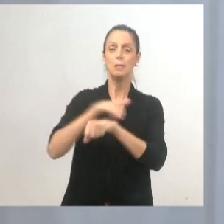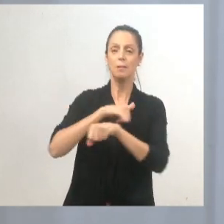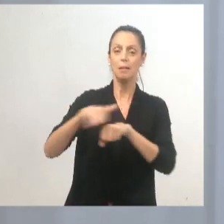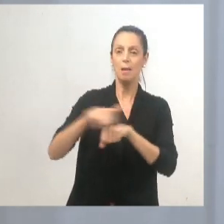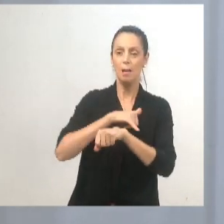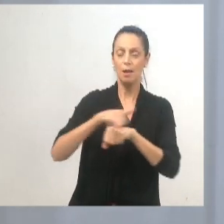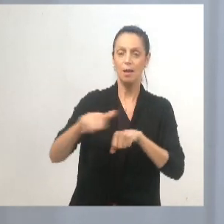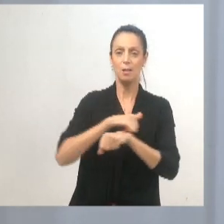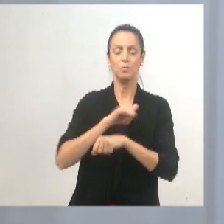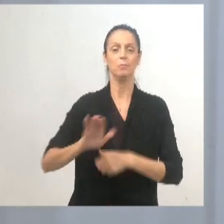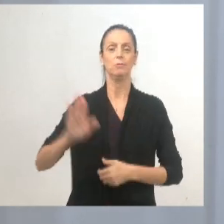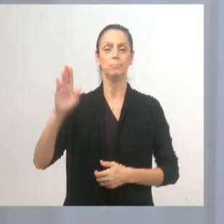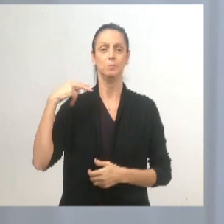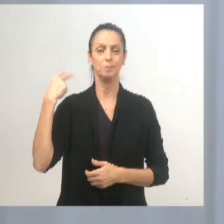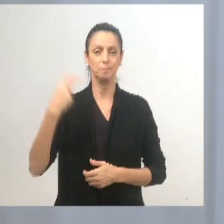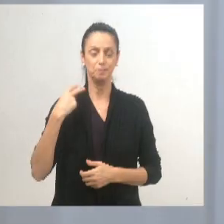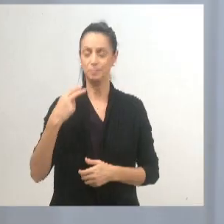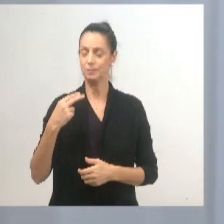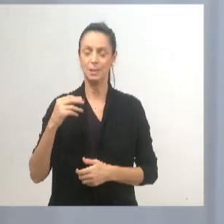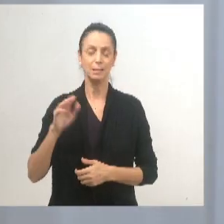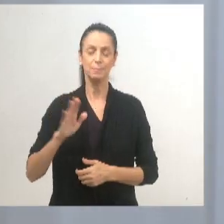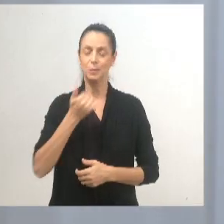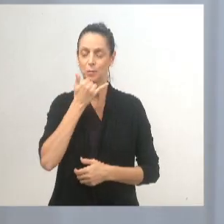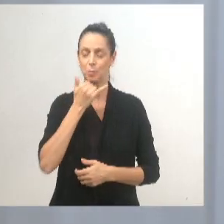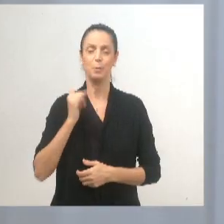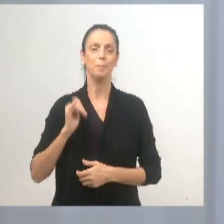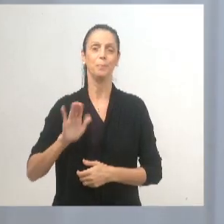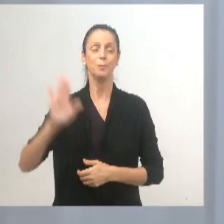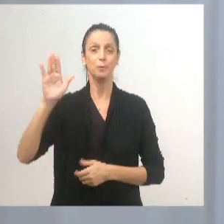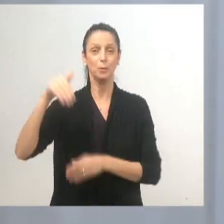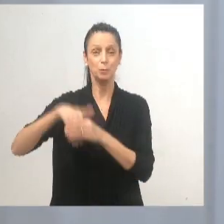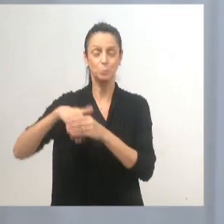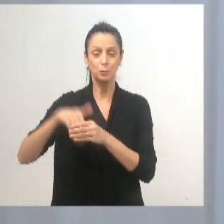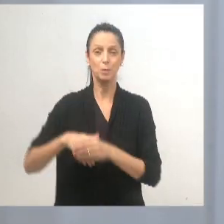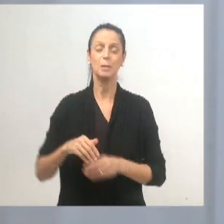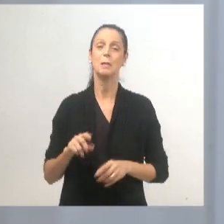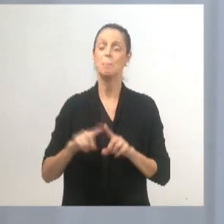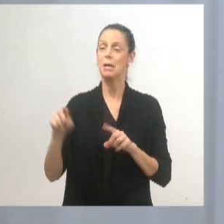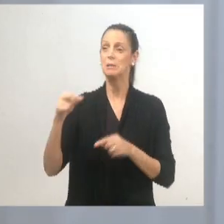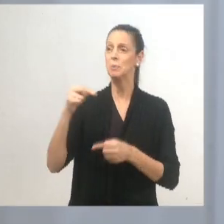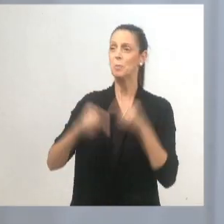eleitoral e conversas que têm muito pouco a ver com os interesses reais dessa cidade.